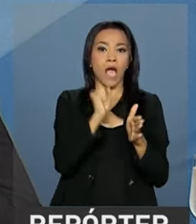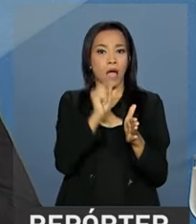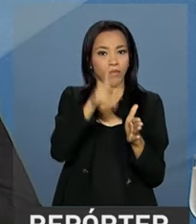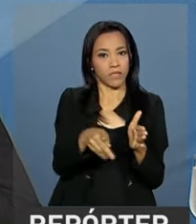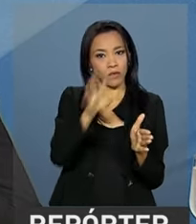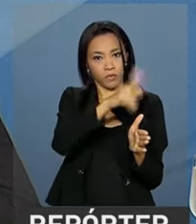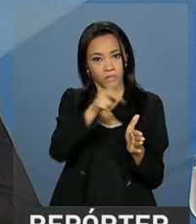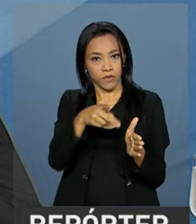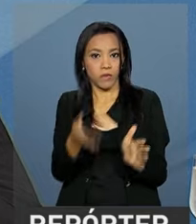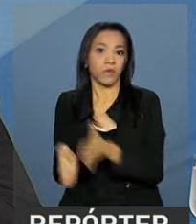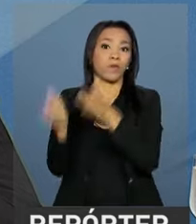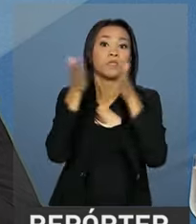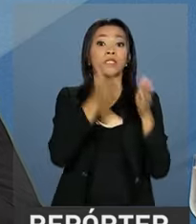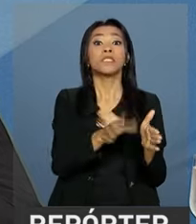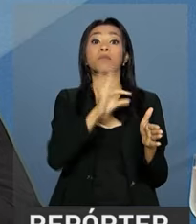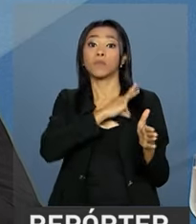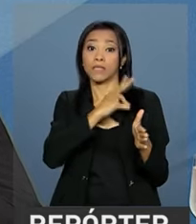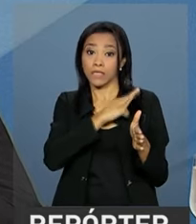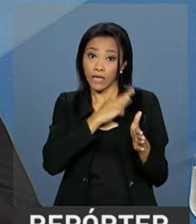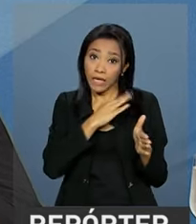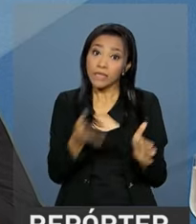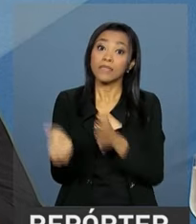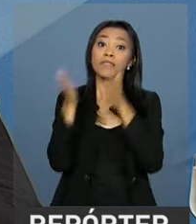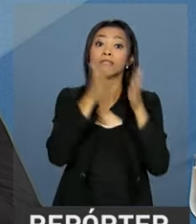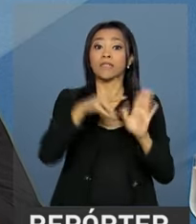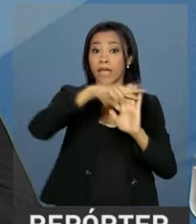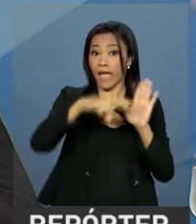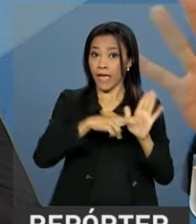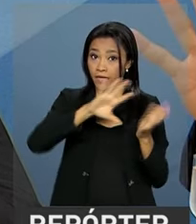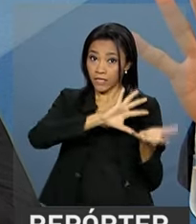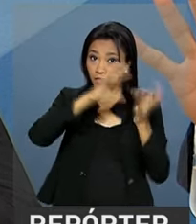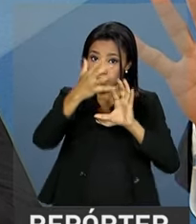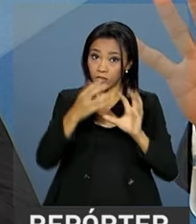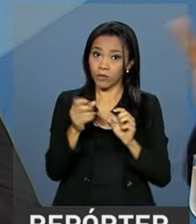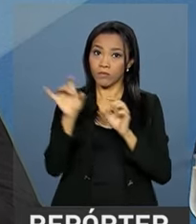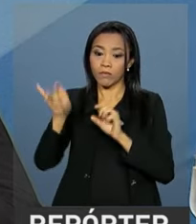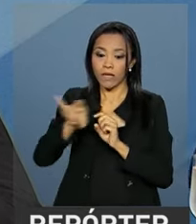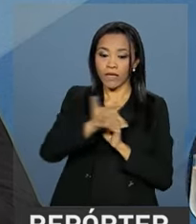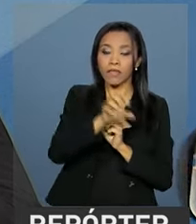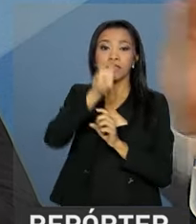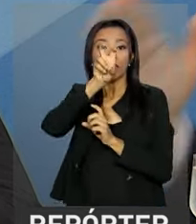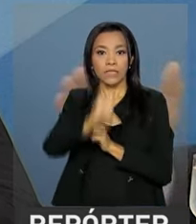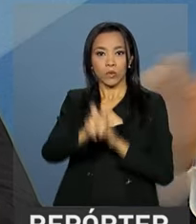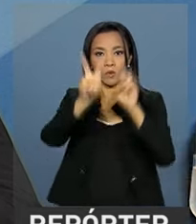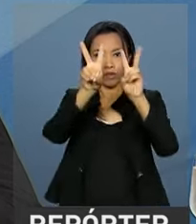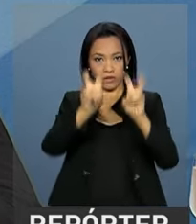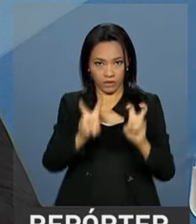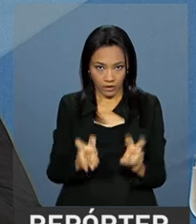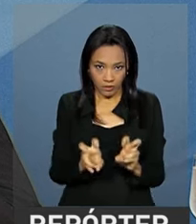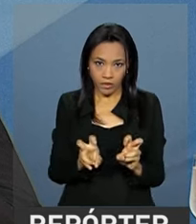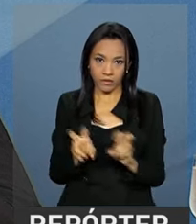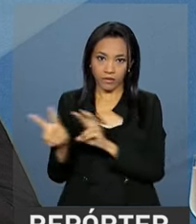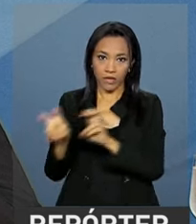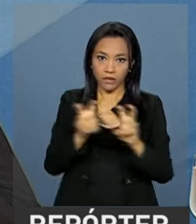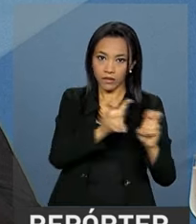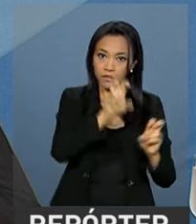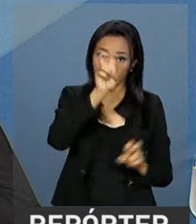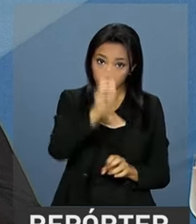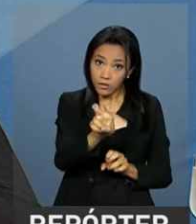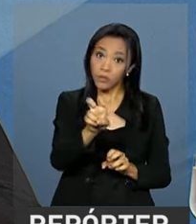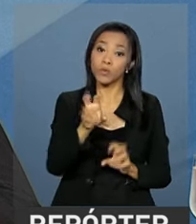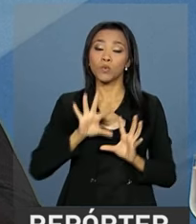e de policiais e regras de transição são cinco temas todos eles voltados à